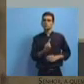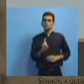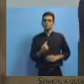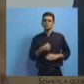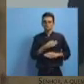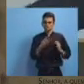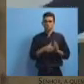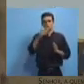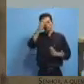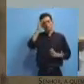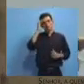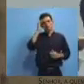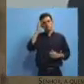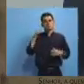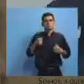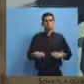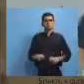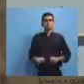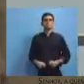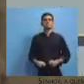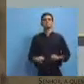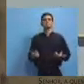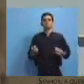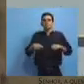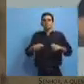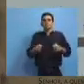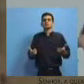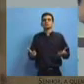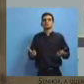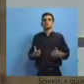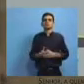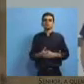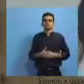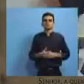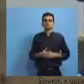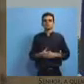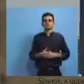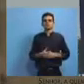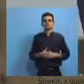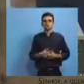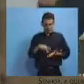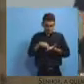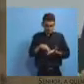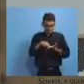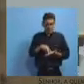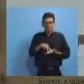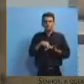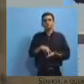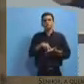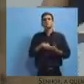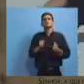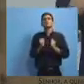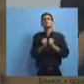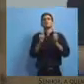baixo, que vai dando um jeito de achar um bequinho sem saída, mas vai grudando, grudando, grudando. Essa raiz se faz pela oração